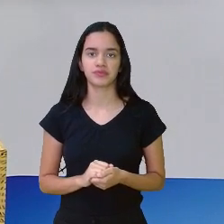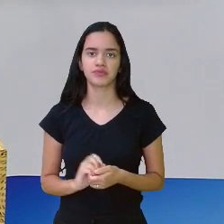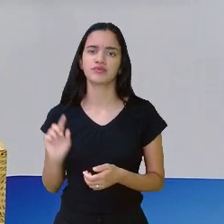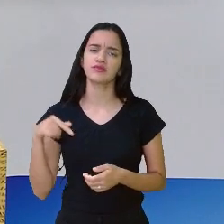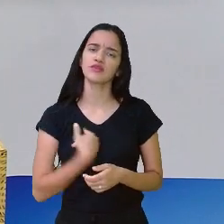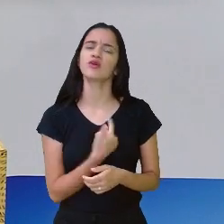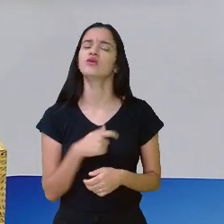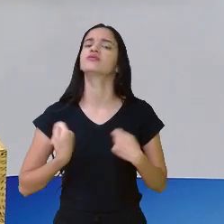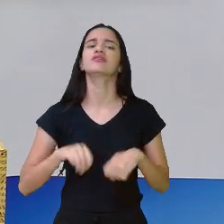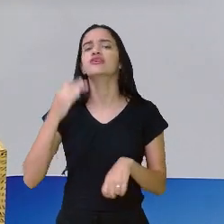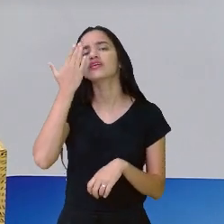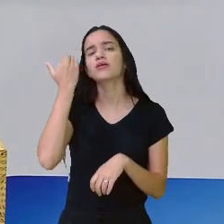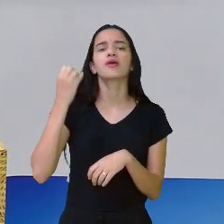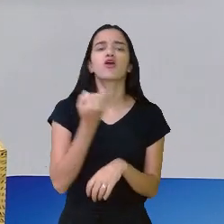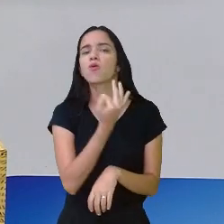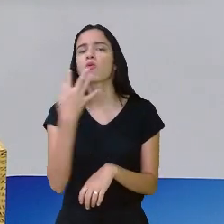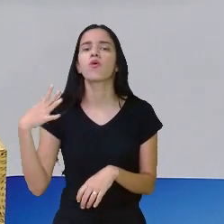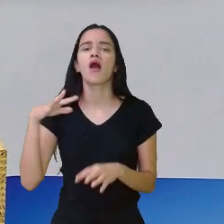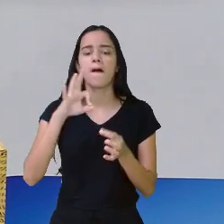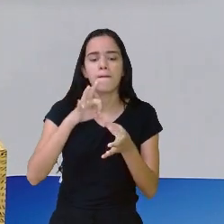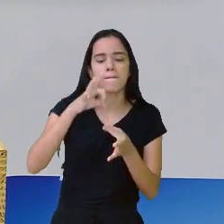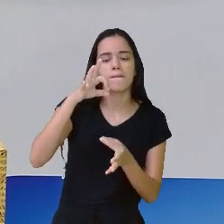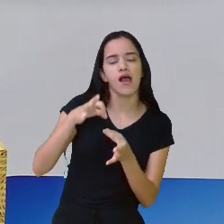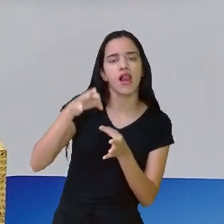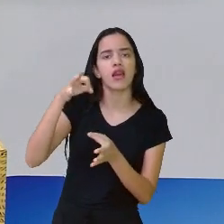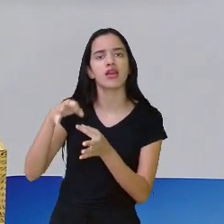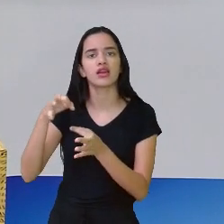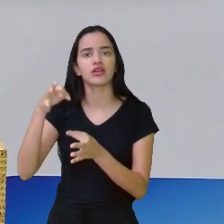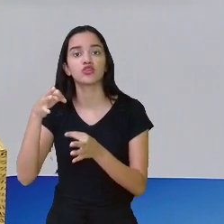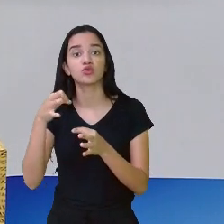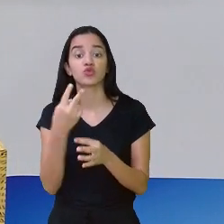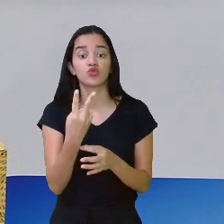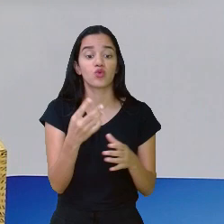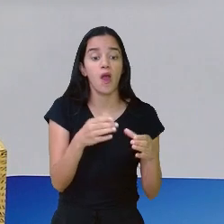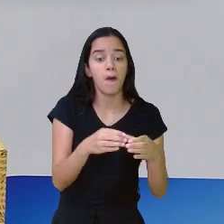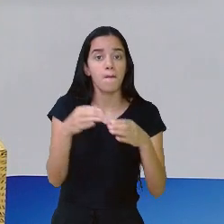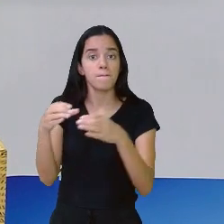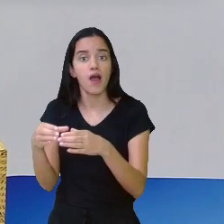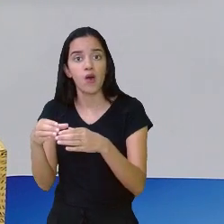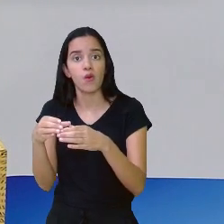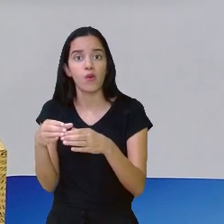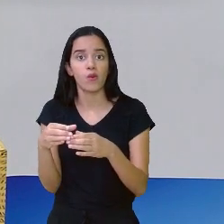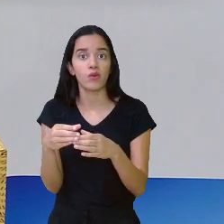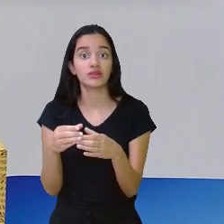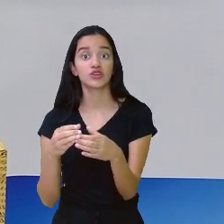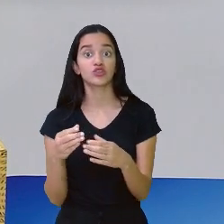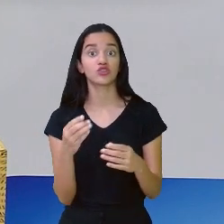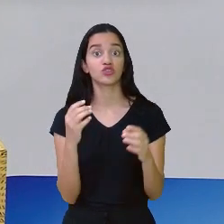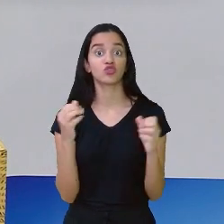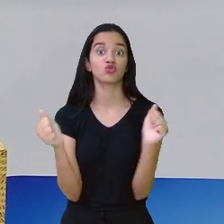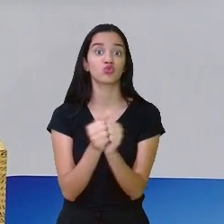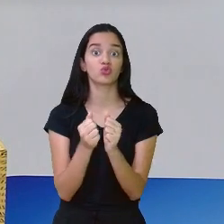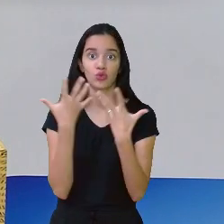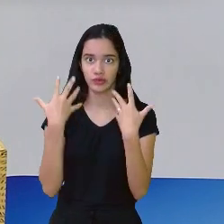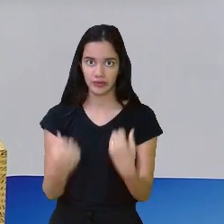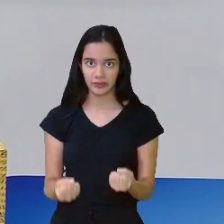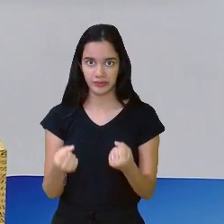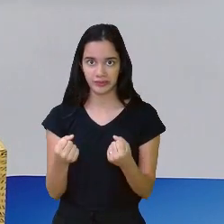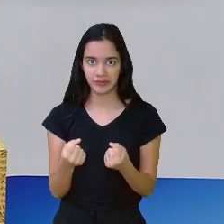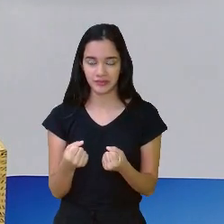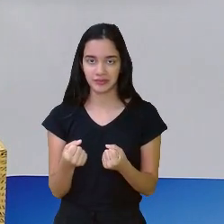Nós precisamos saber quantos palitos os 2 pacotes juntos dão. Então, vamos lá.